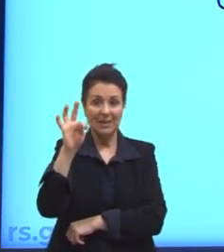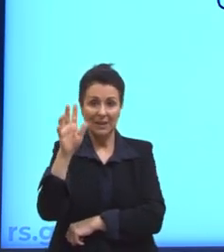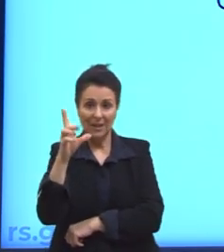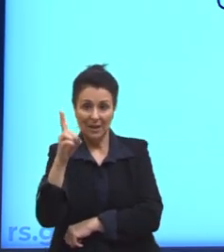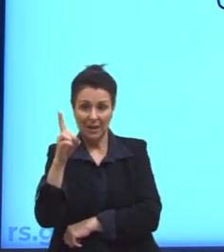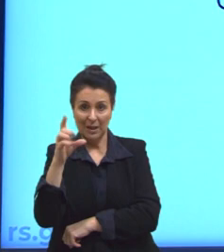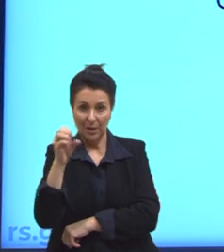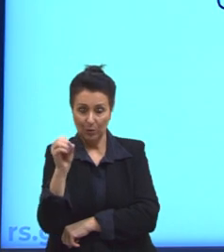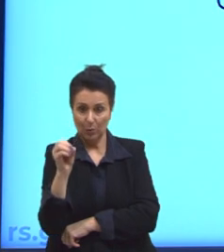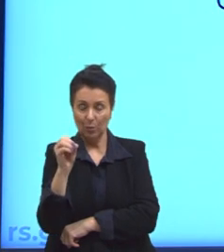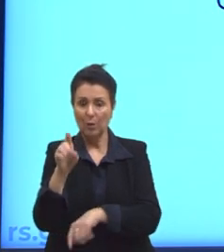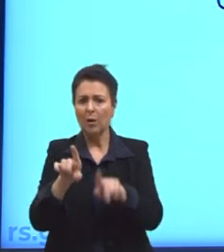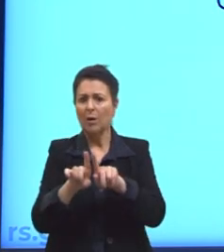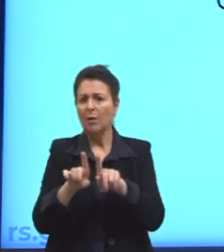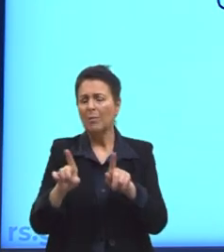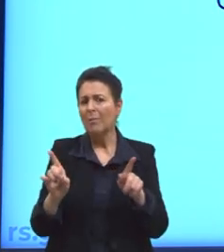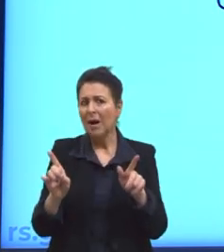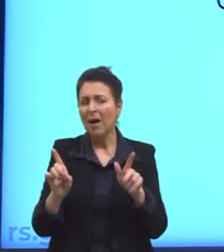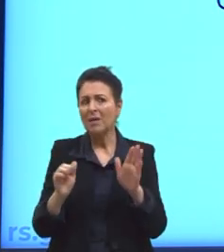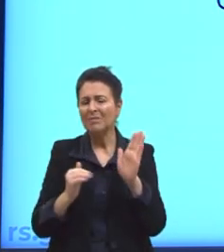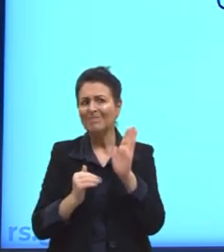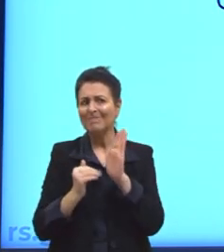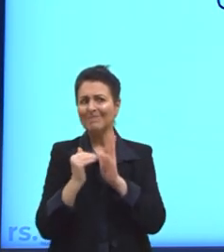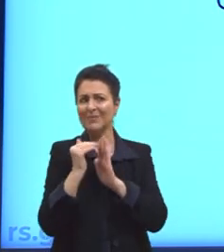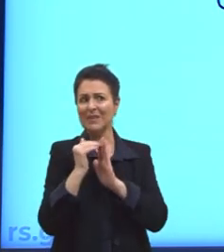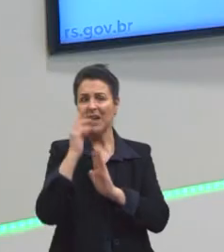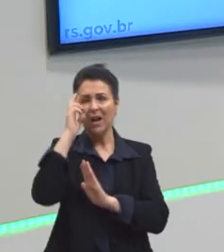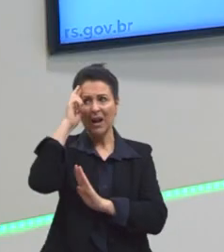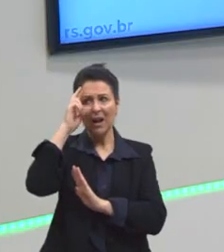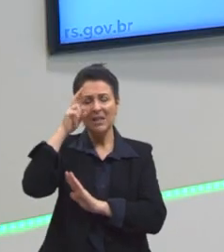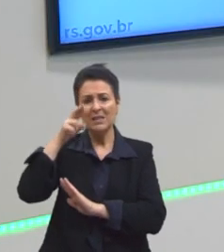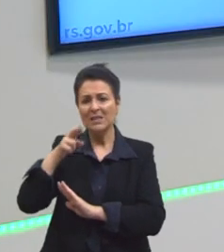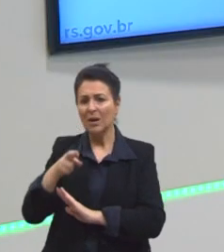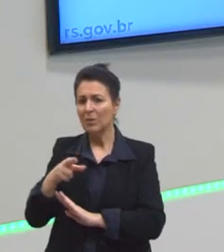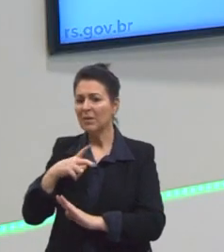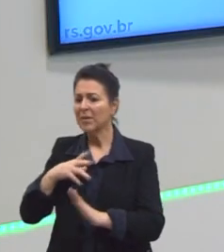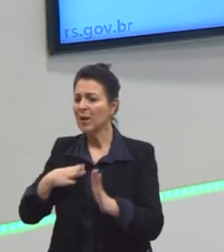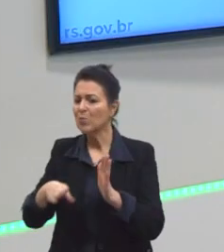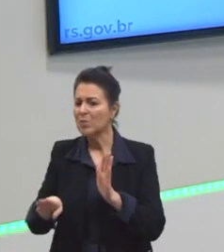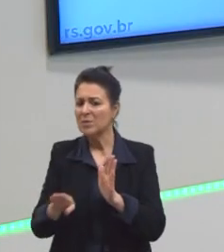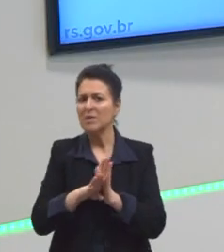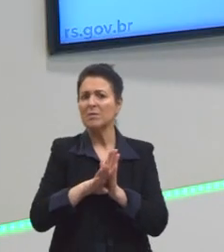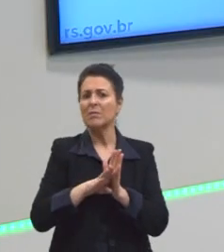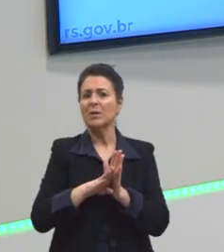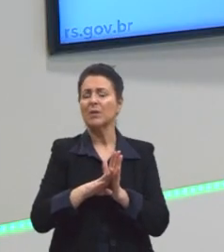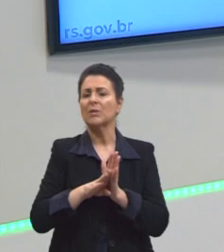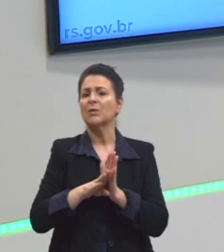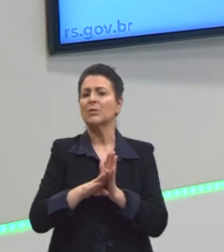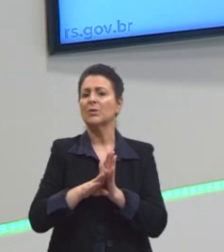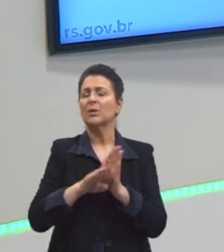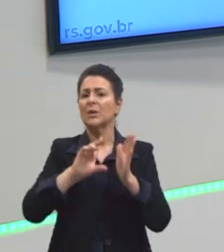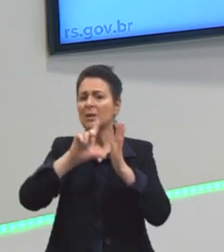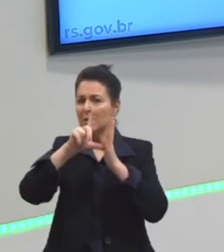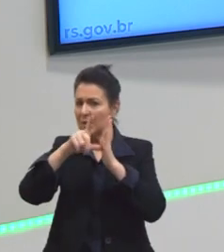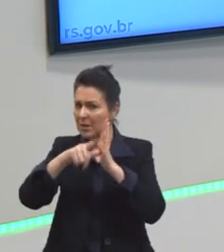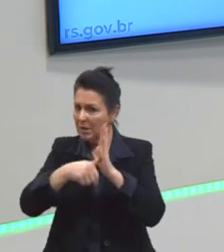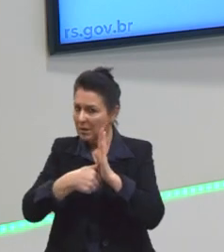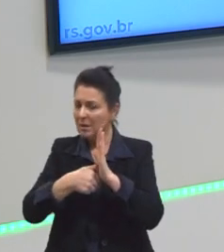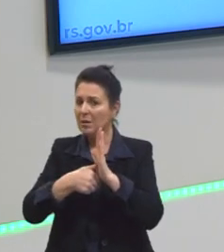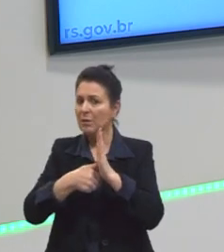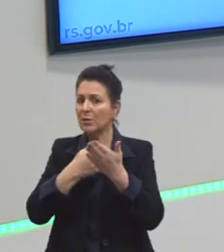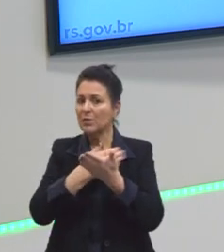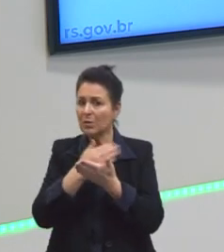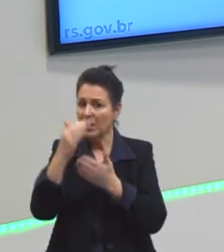mas ele vai até um certo. Né a razão vai até um limite de pois assim vai para o